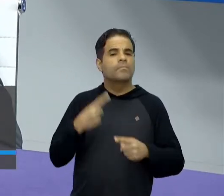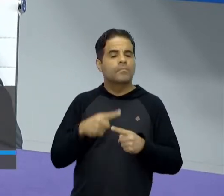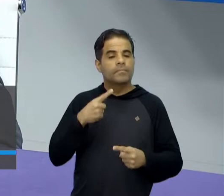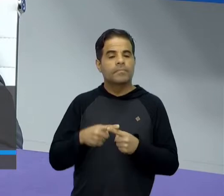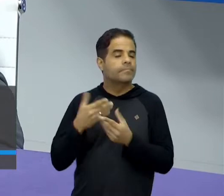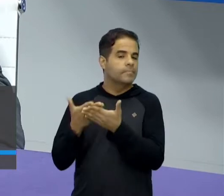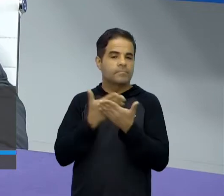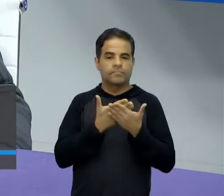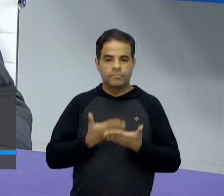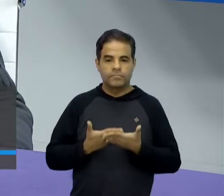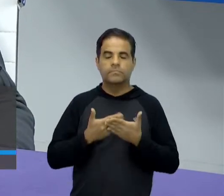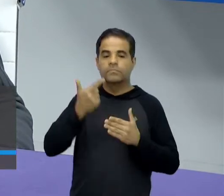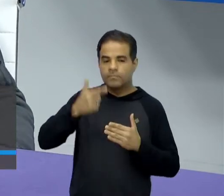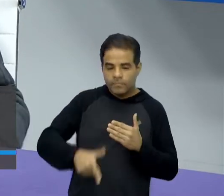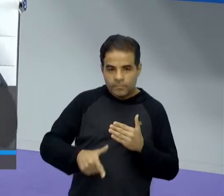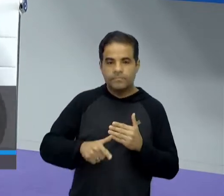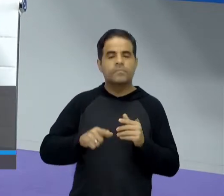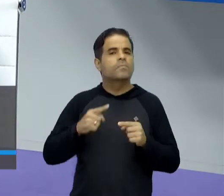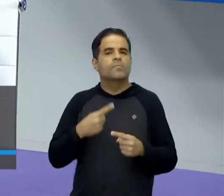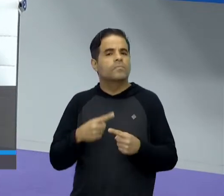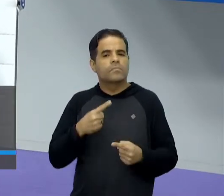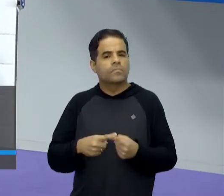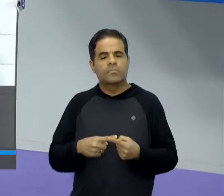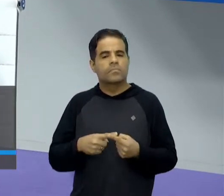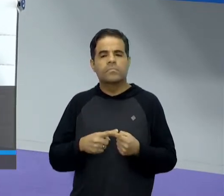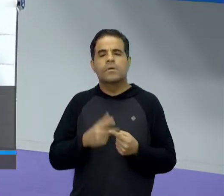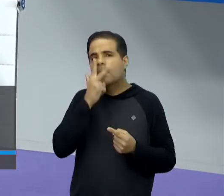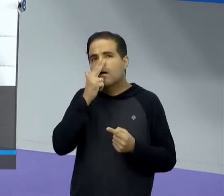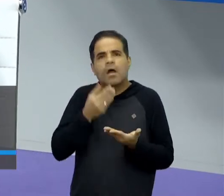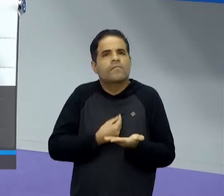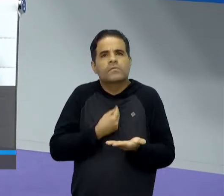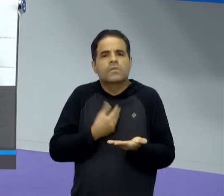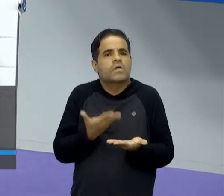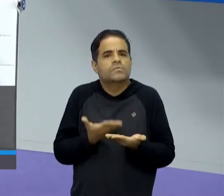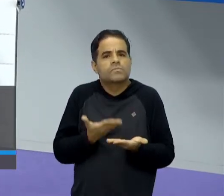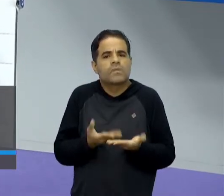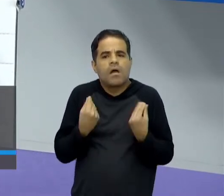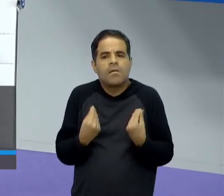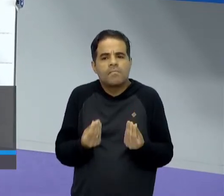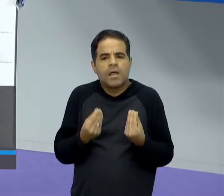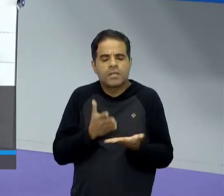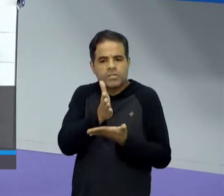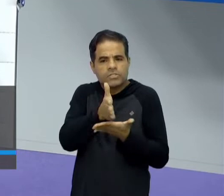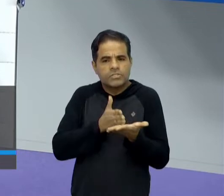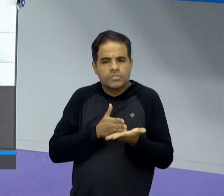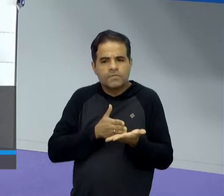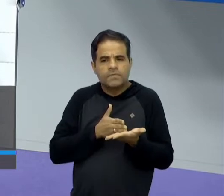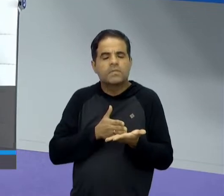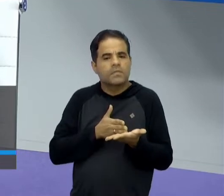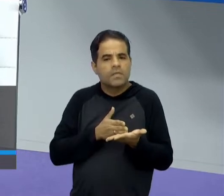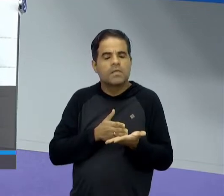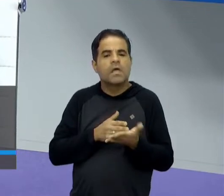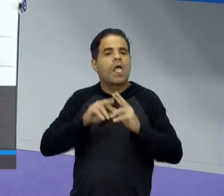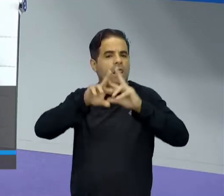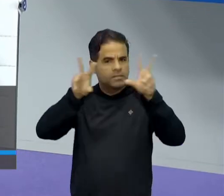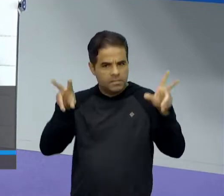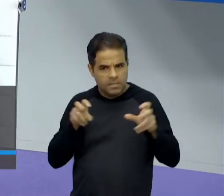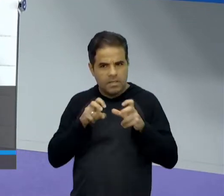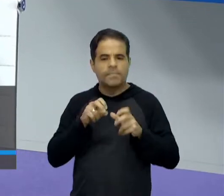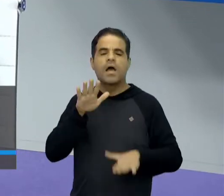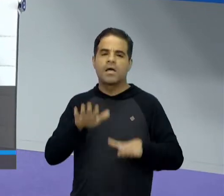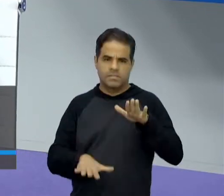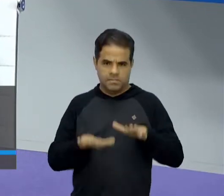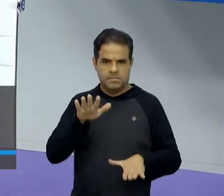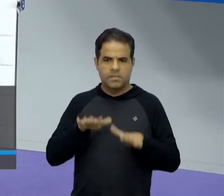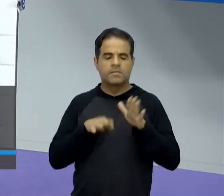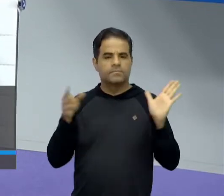isso? Como se a vida da gente fosse estanque. E aí eu preciso dividir com vocês algo muito sincero. Muitas